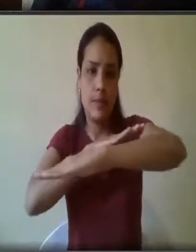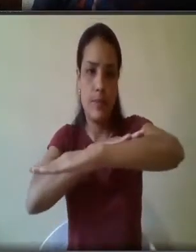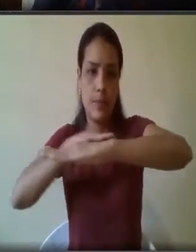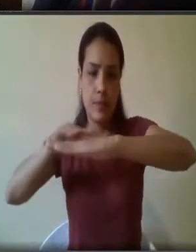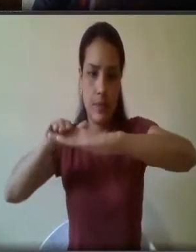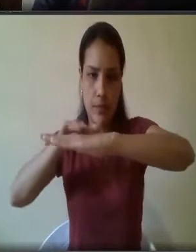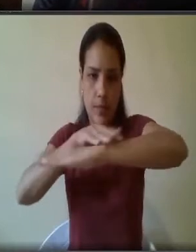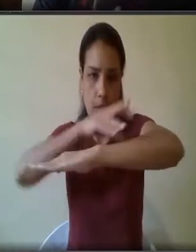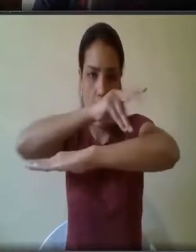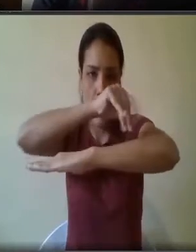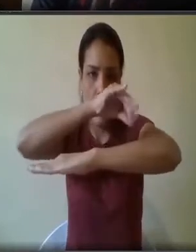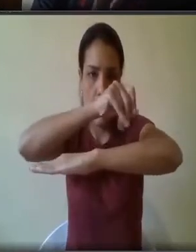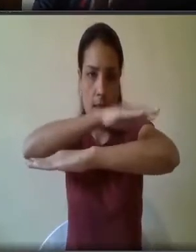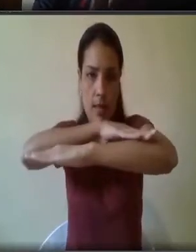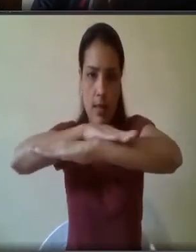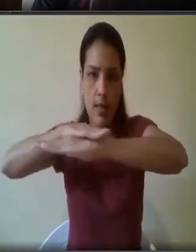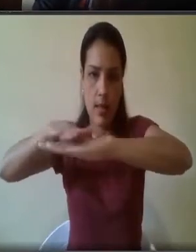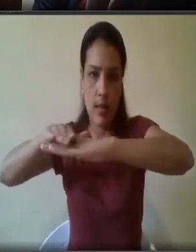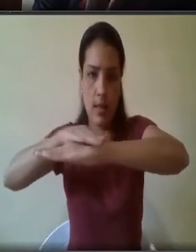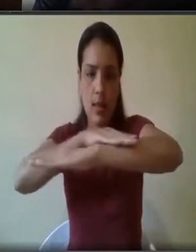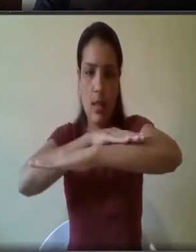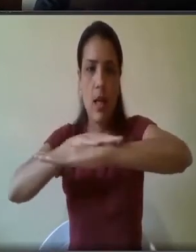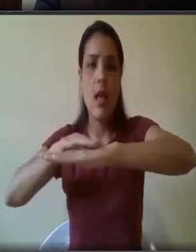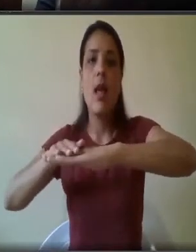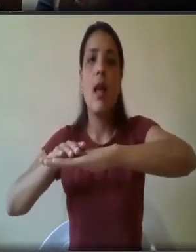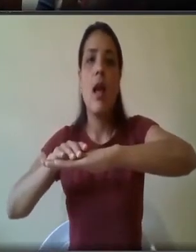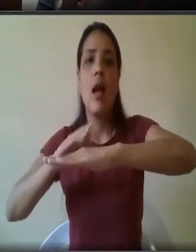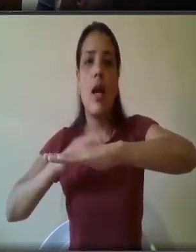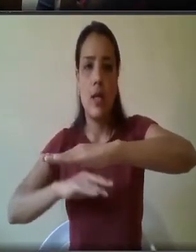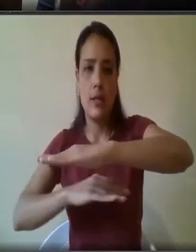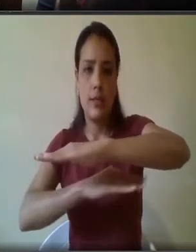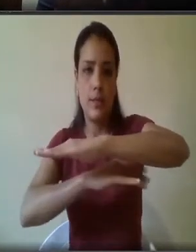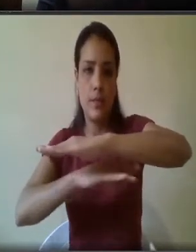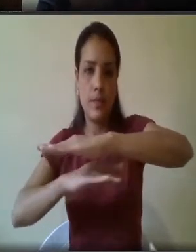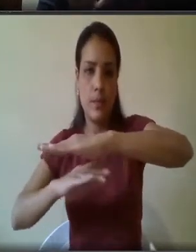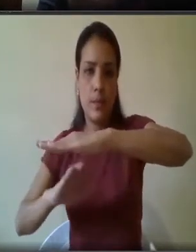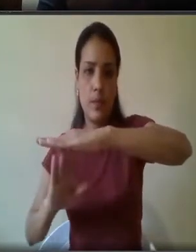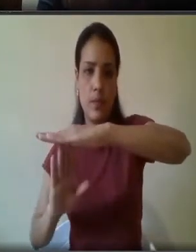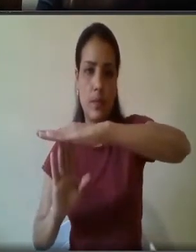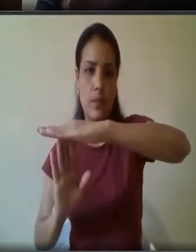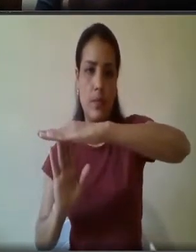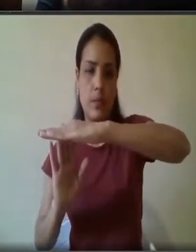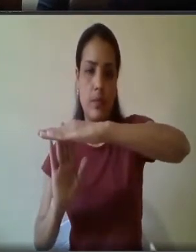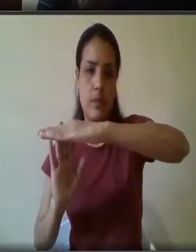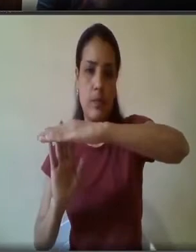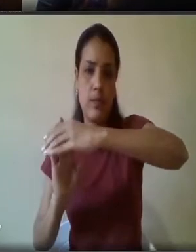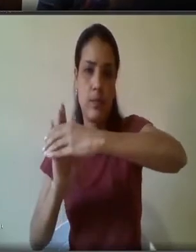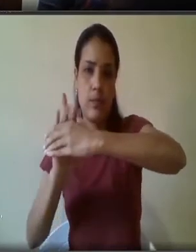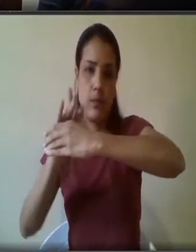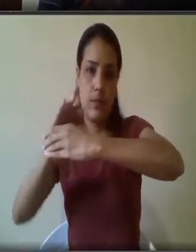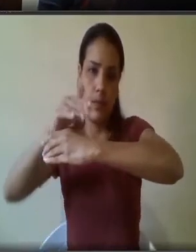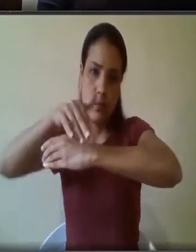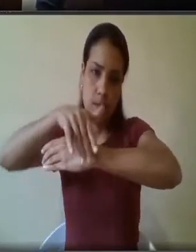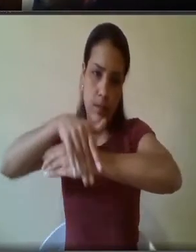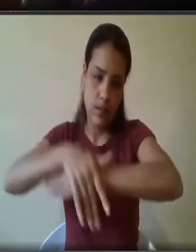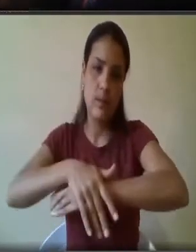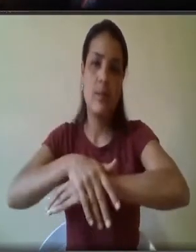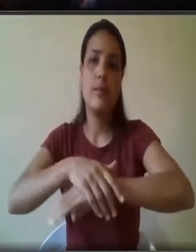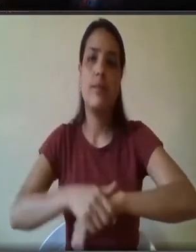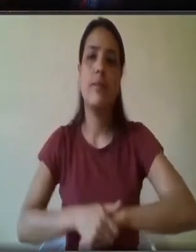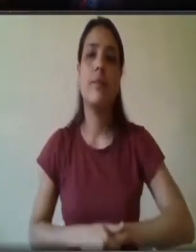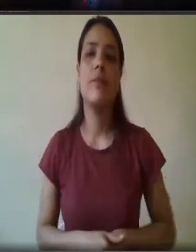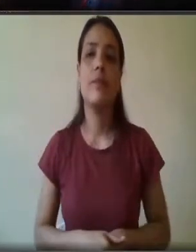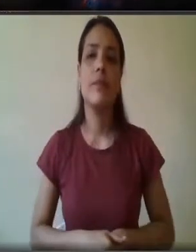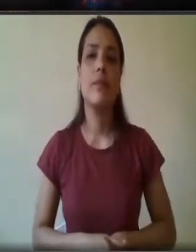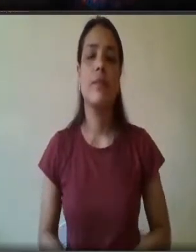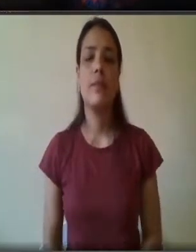E veio o magma para sair de um vulcão. Houve uma implosão aqui. Ou, se não houve uma implosão, ele rodeou